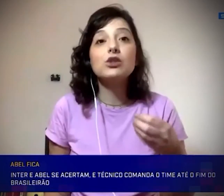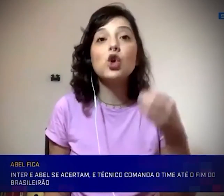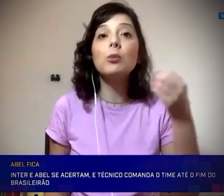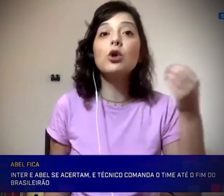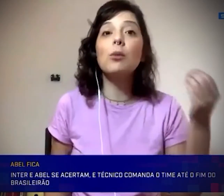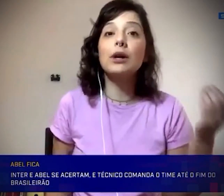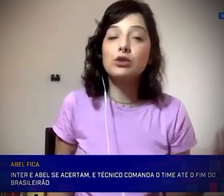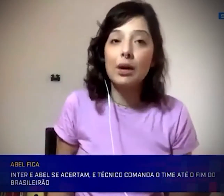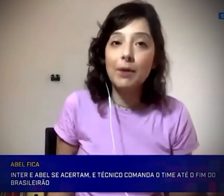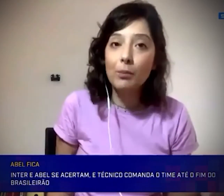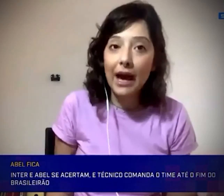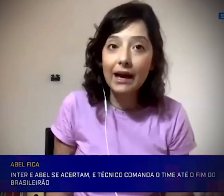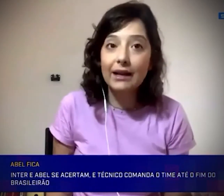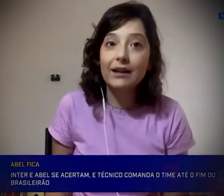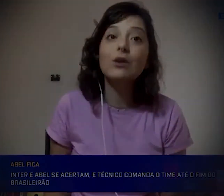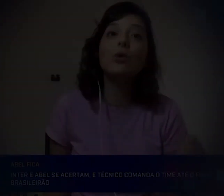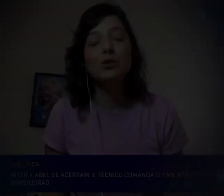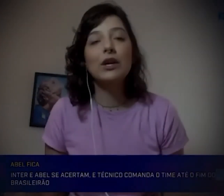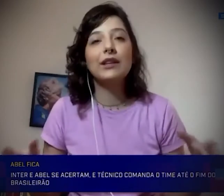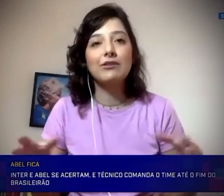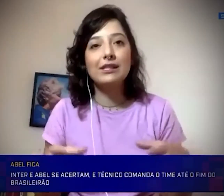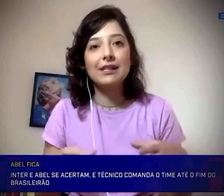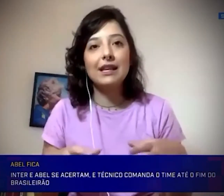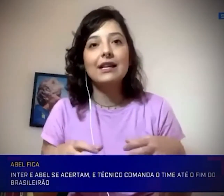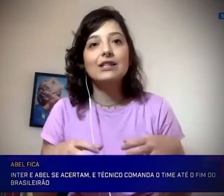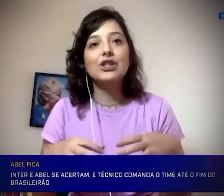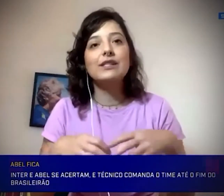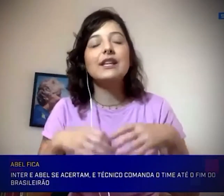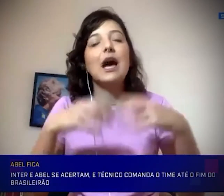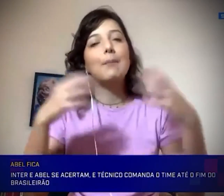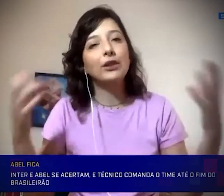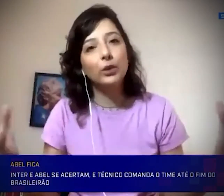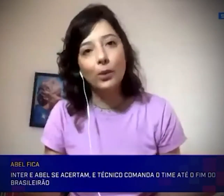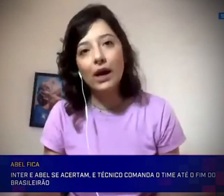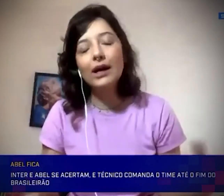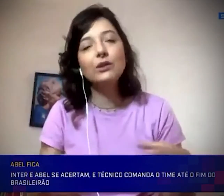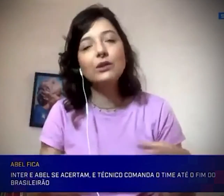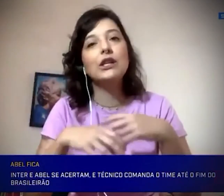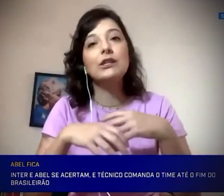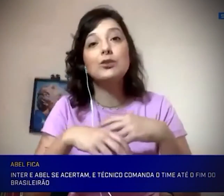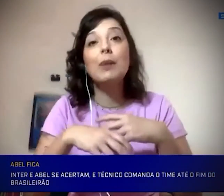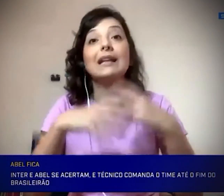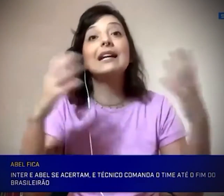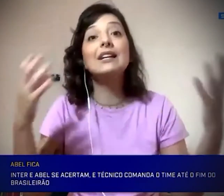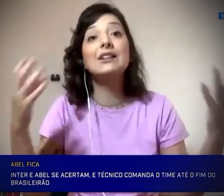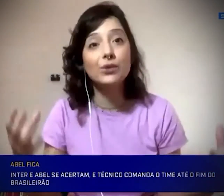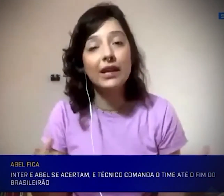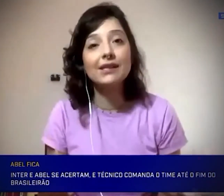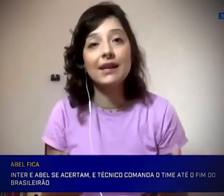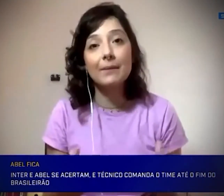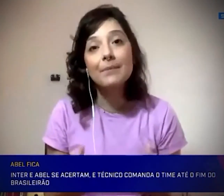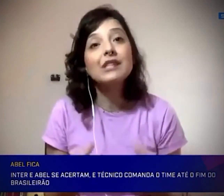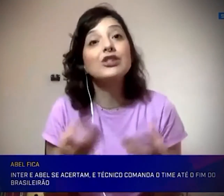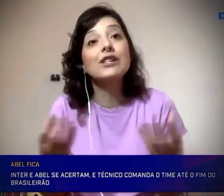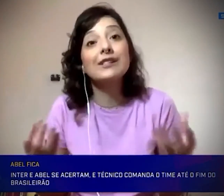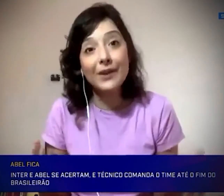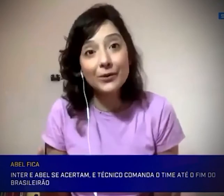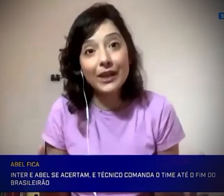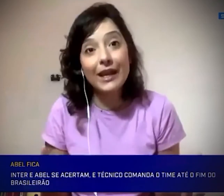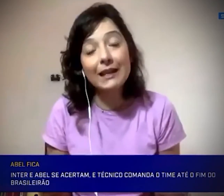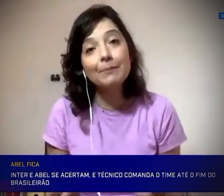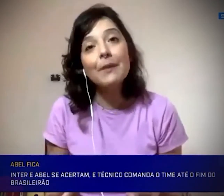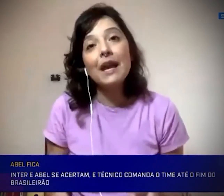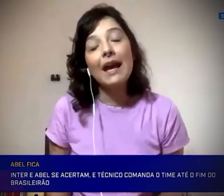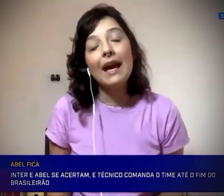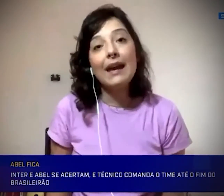dizendo que, sob o comando de Abel Braga, e deu a sua entrevista de encerramento do ano, de balanço desta